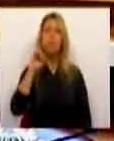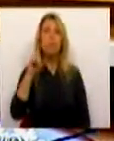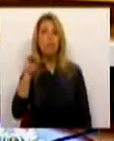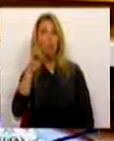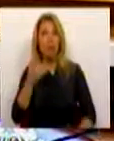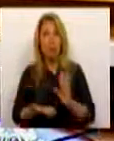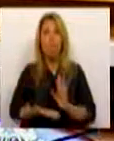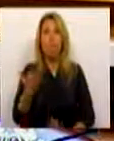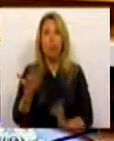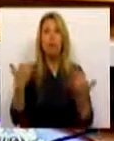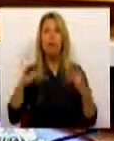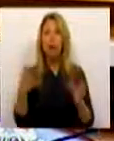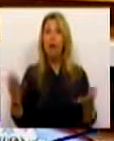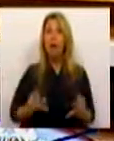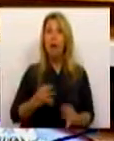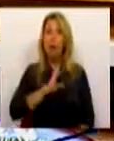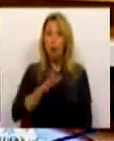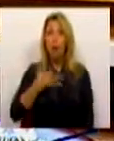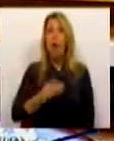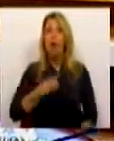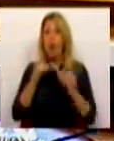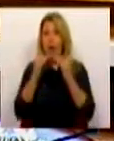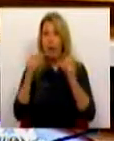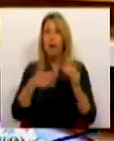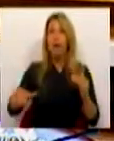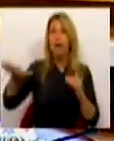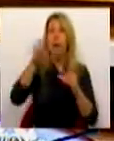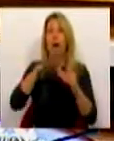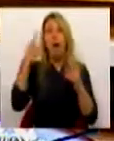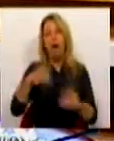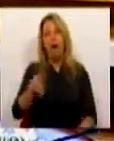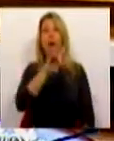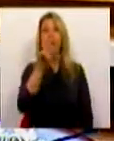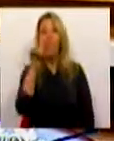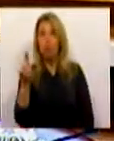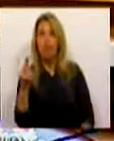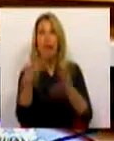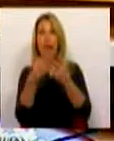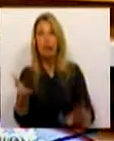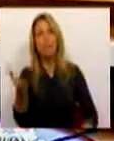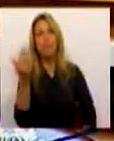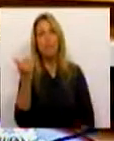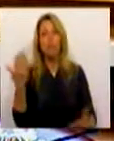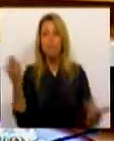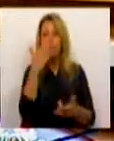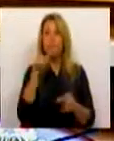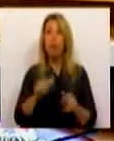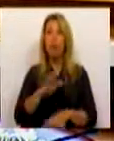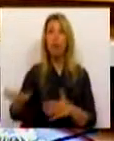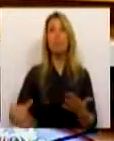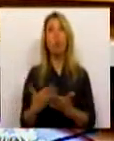mas, de facto, em termos mundiais, ainda muitas questões estão por resolver. Se esta proposta de lei é uma proposta de